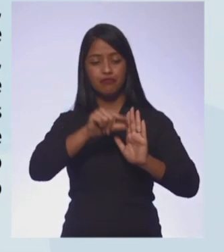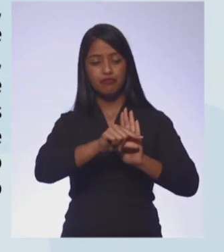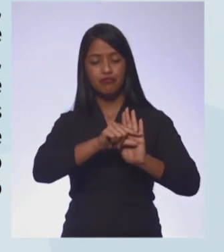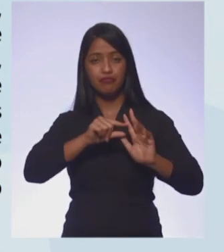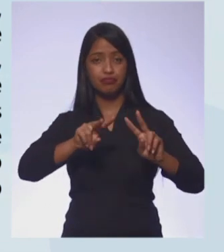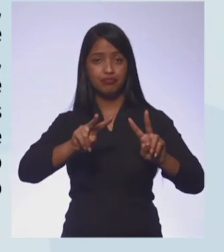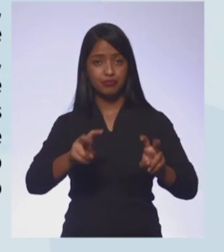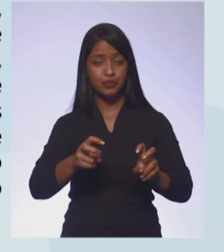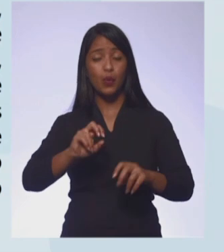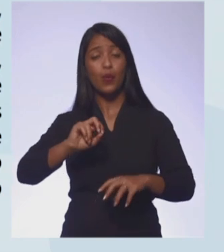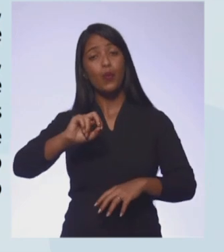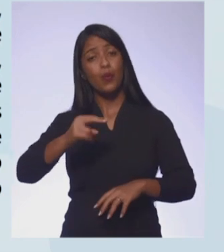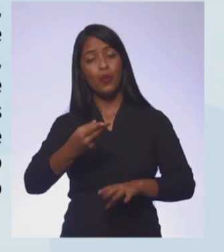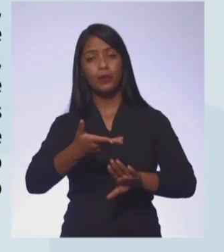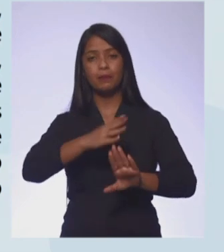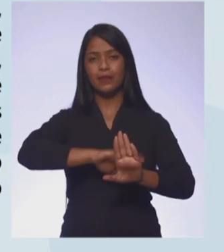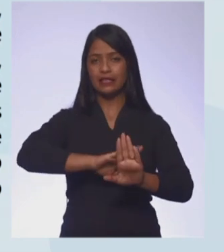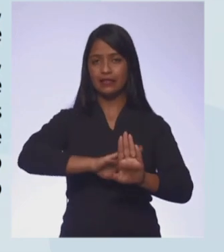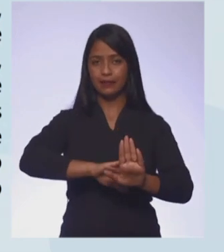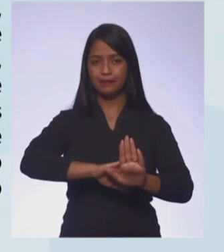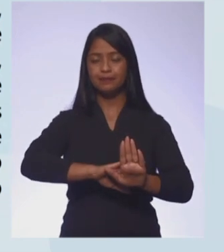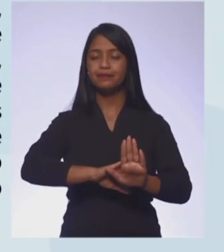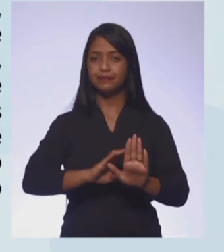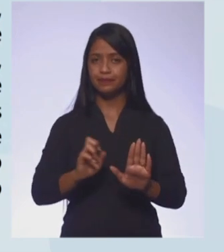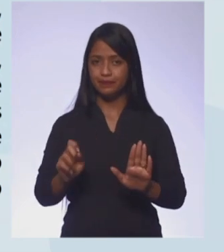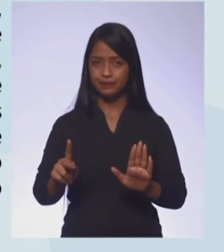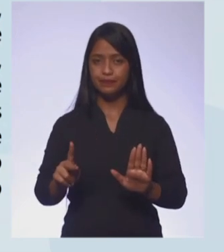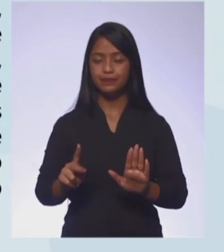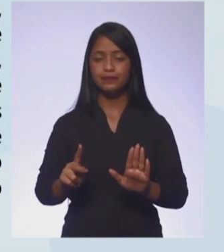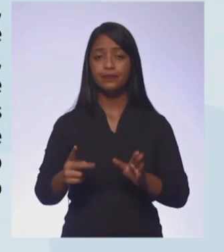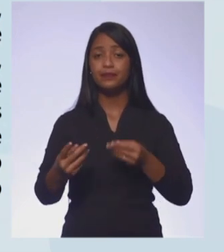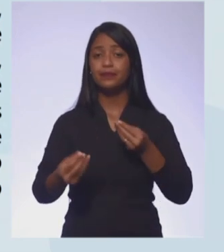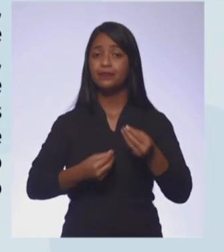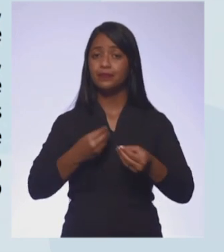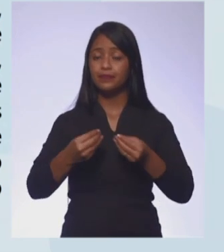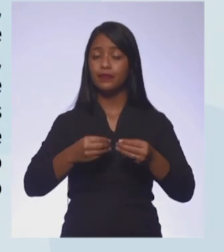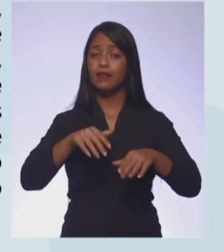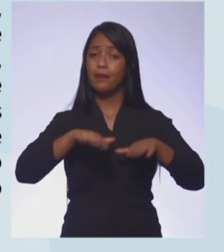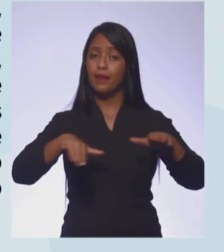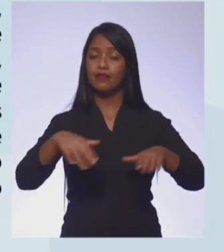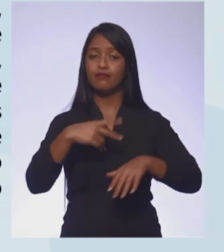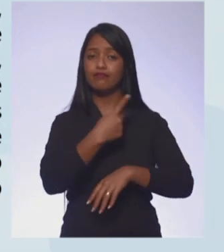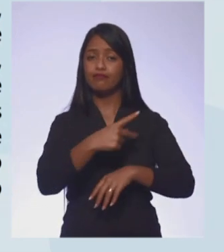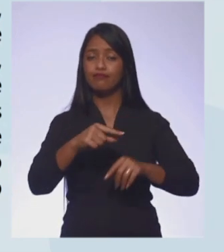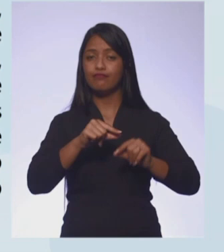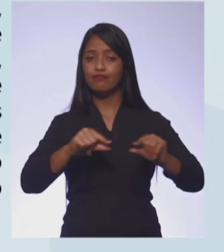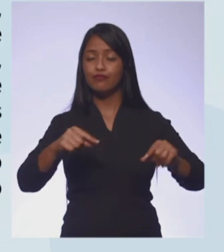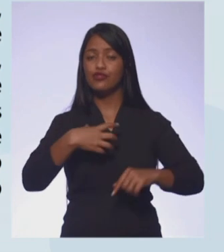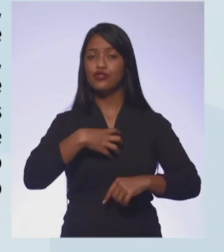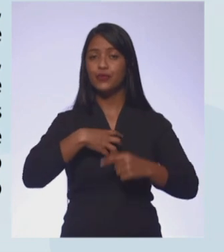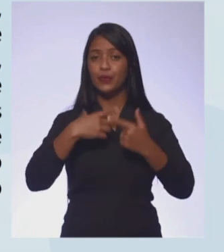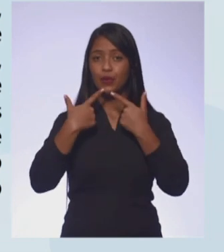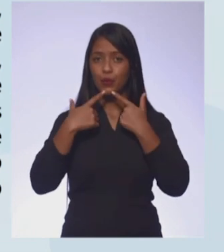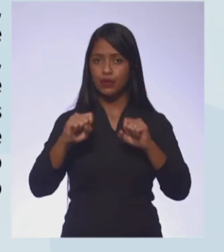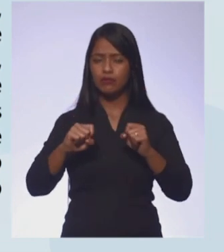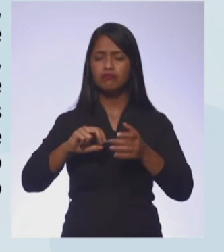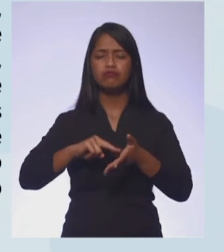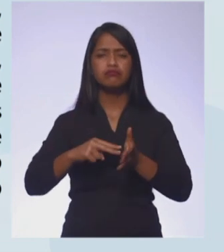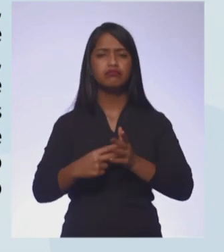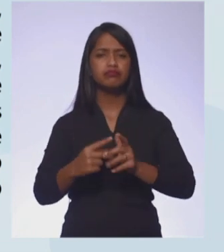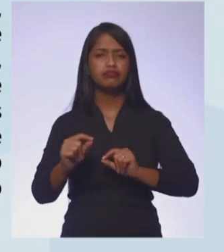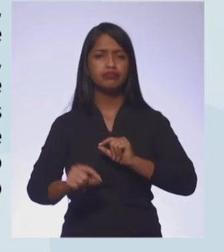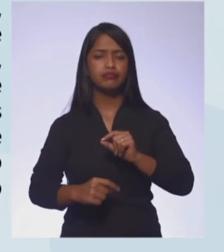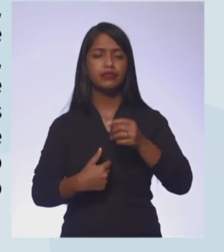exemplo, ou pode ser que esteja implícita, né? O que ocorre por meio dos fatores linguísticos. Isso significa que a produção de um texto envolve